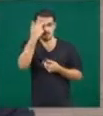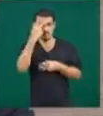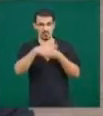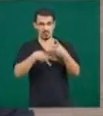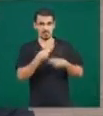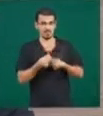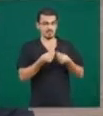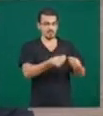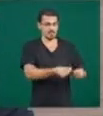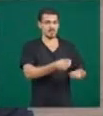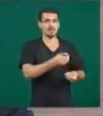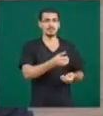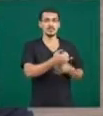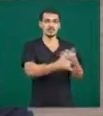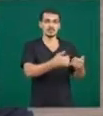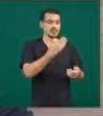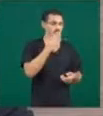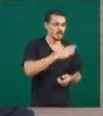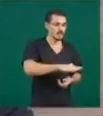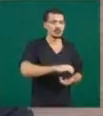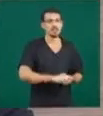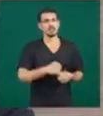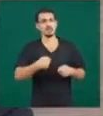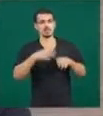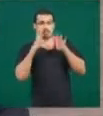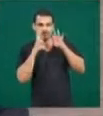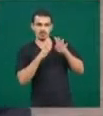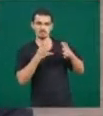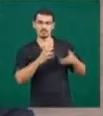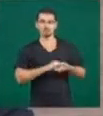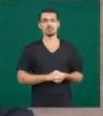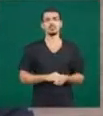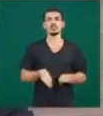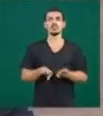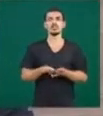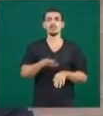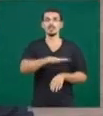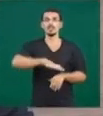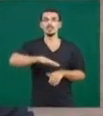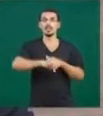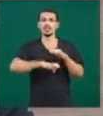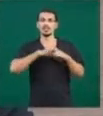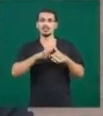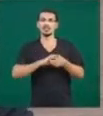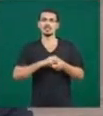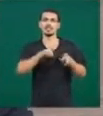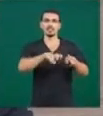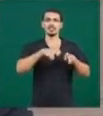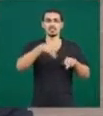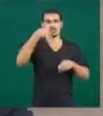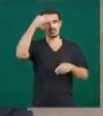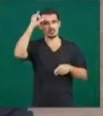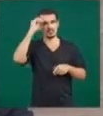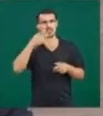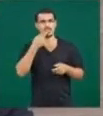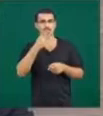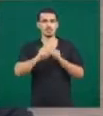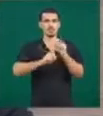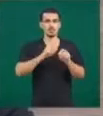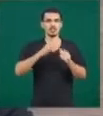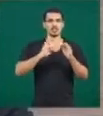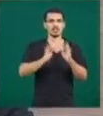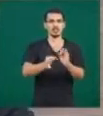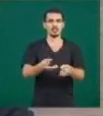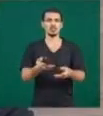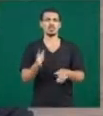crianças. Tem dicas de segurança sobre o brinquedo ideal. E ainda, produtores rurais e empresários do setor discutem sobre novas tecnologias aplicadas